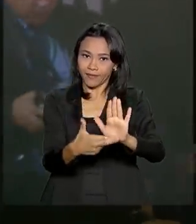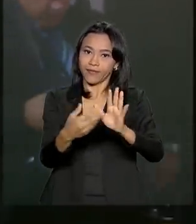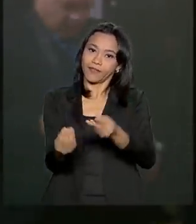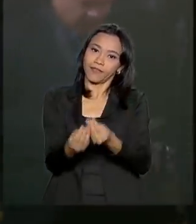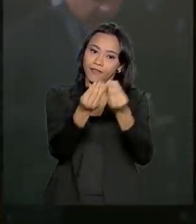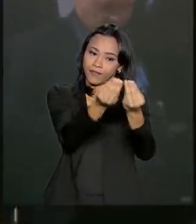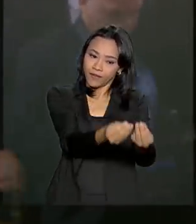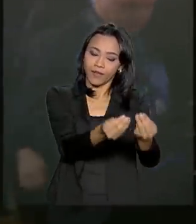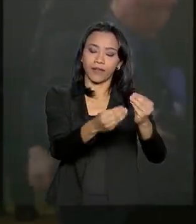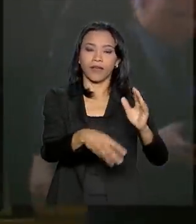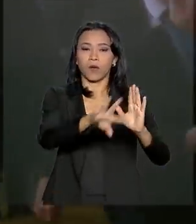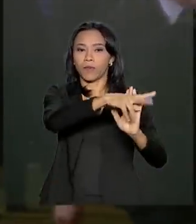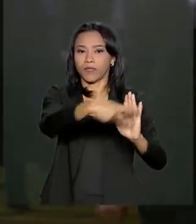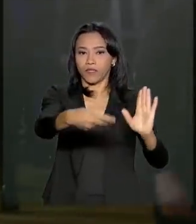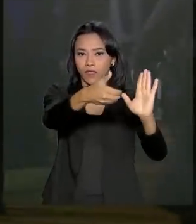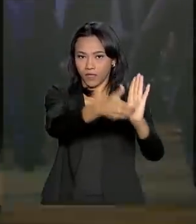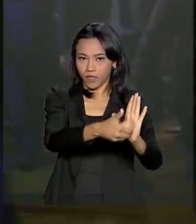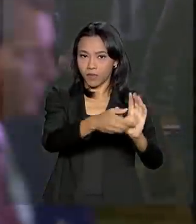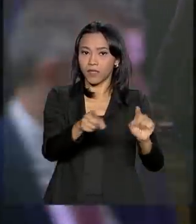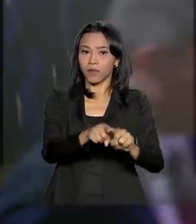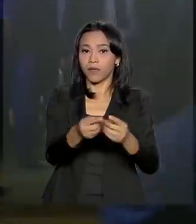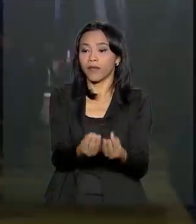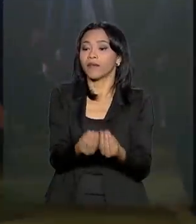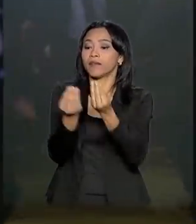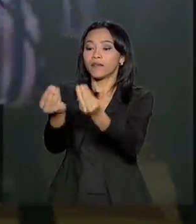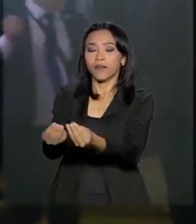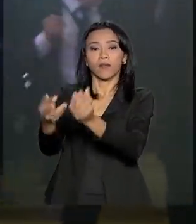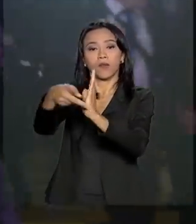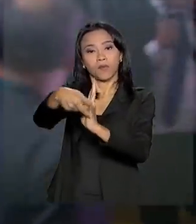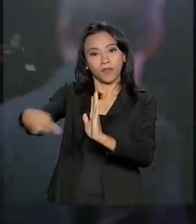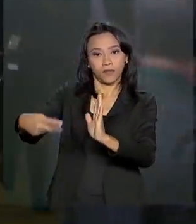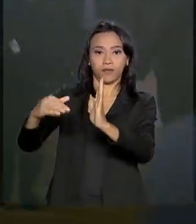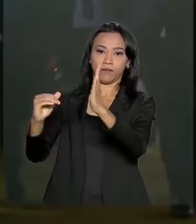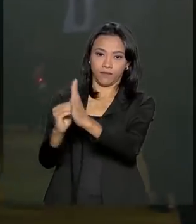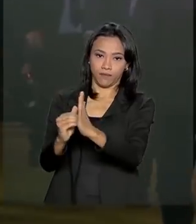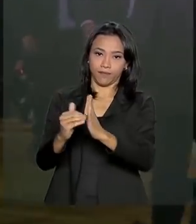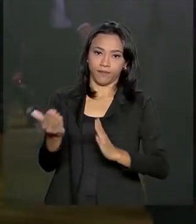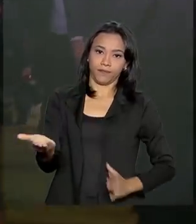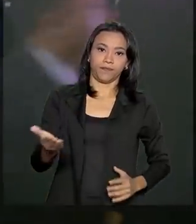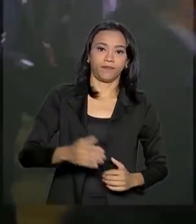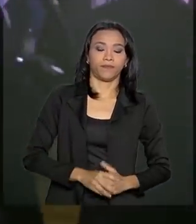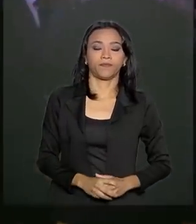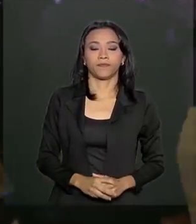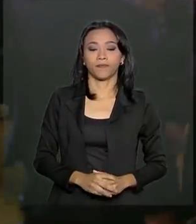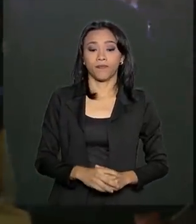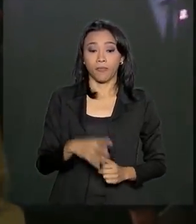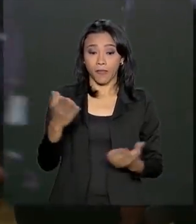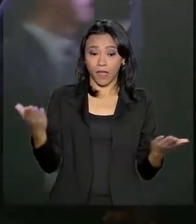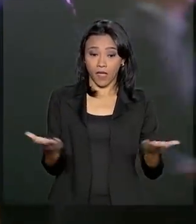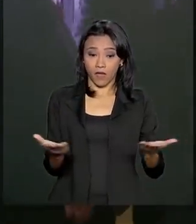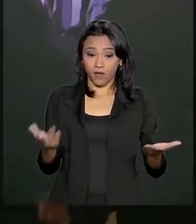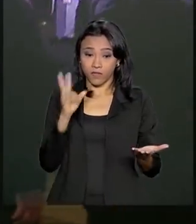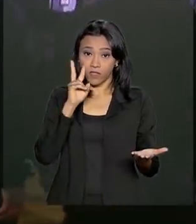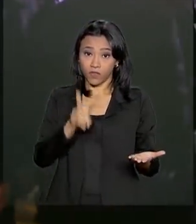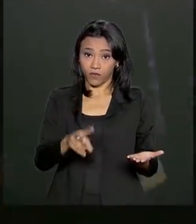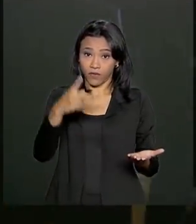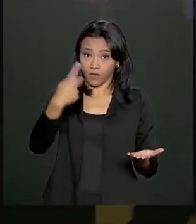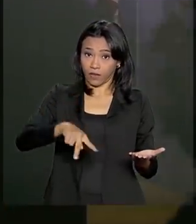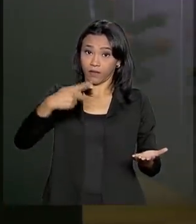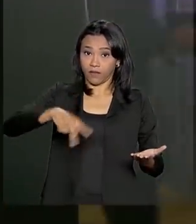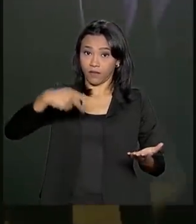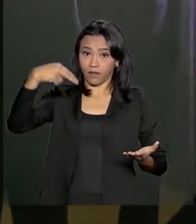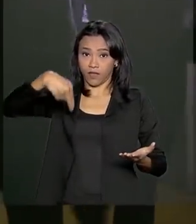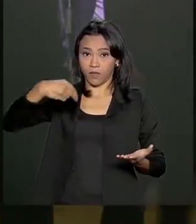Câmara, Rodrigo Maia, e do Senado, Davi Alcolumbre. São imagens da TV NBR que você